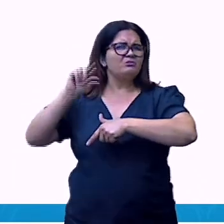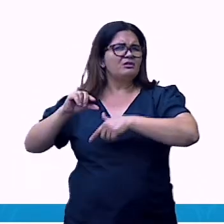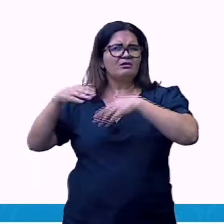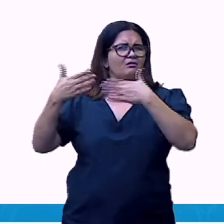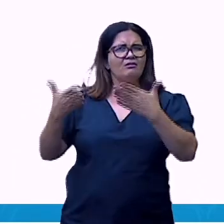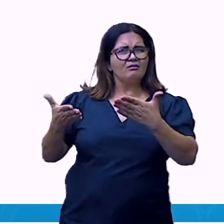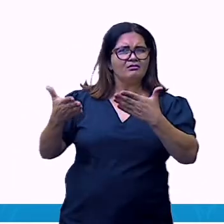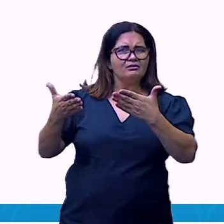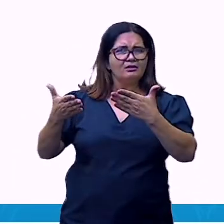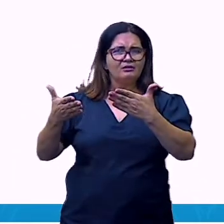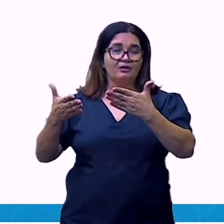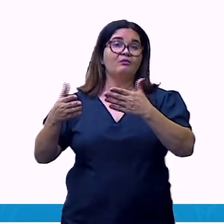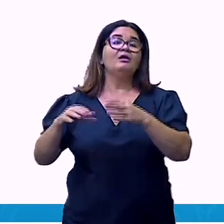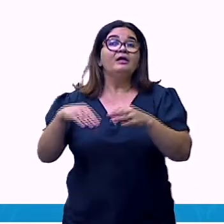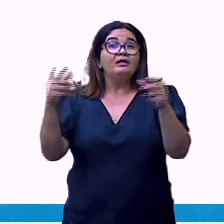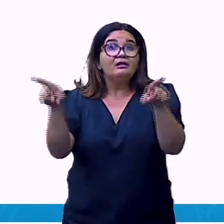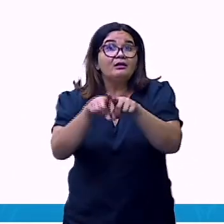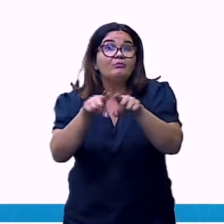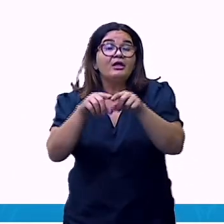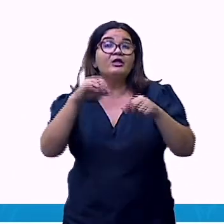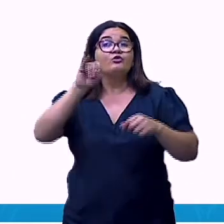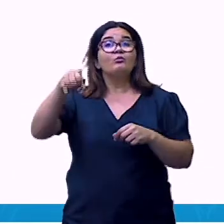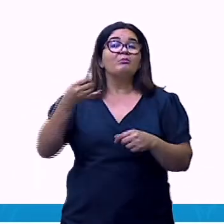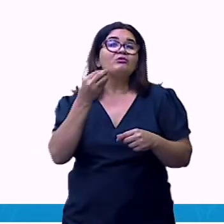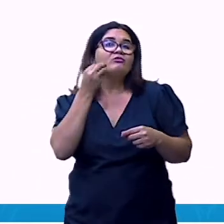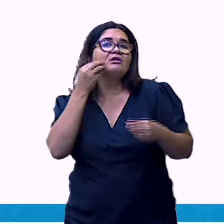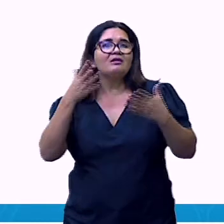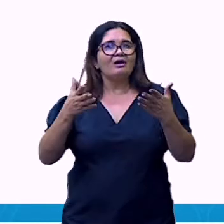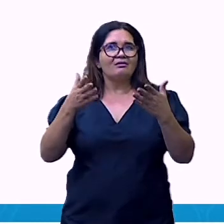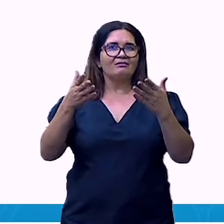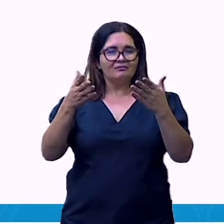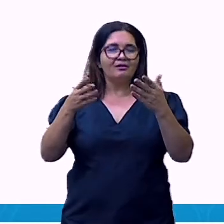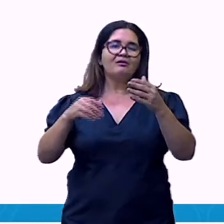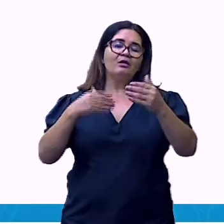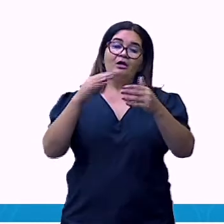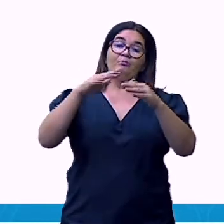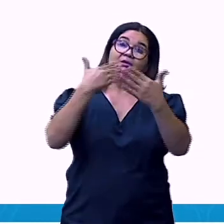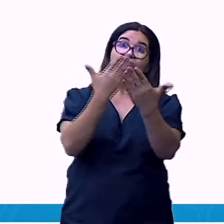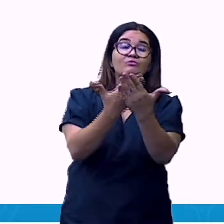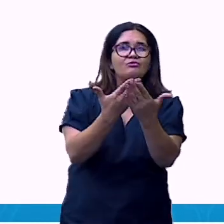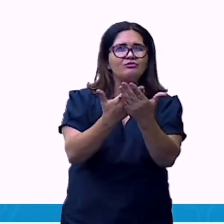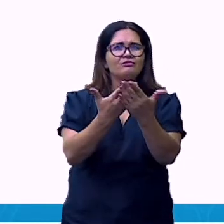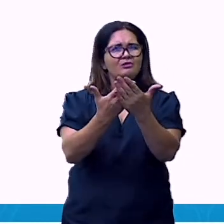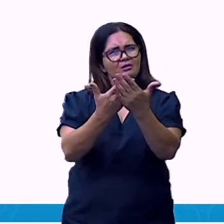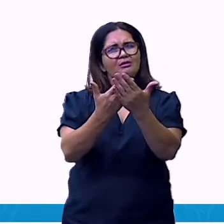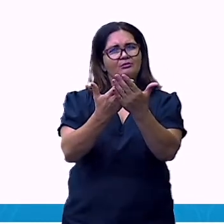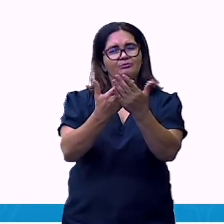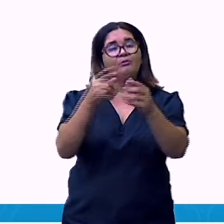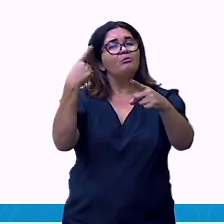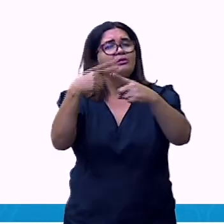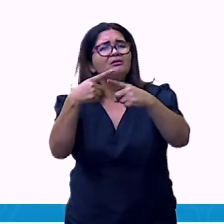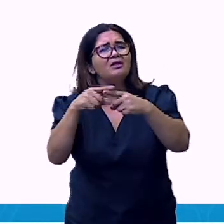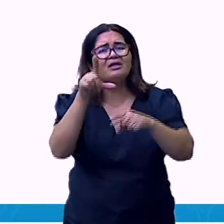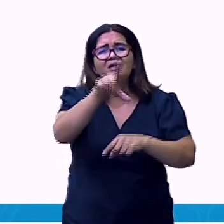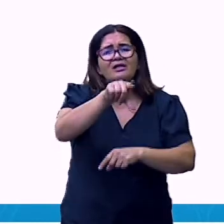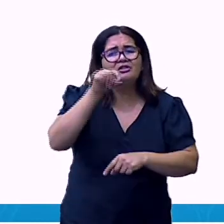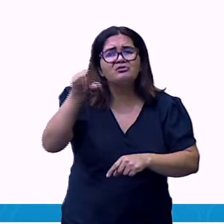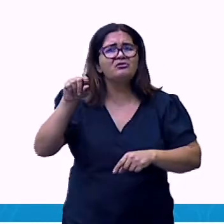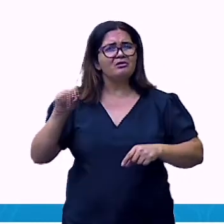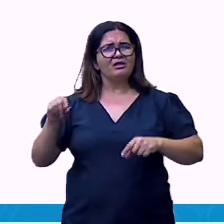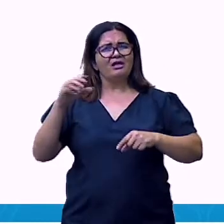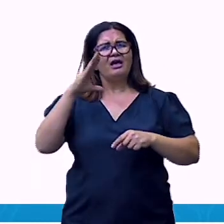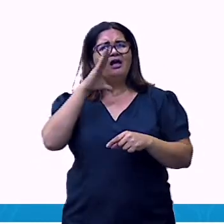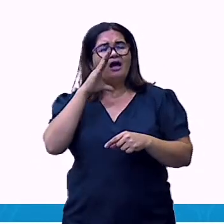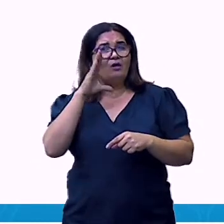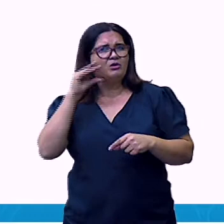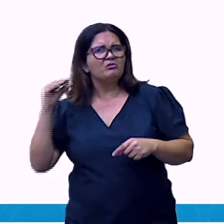não tiveram a oportunidade de estudar, pois não havia escolha para as pessoas. Independente